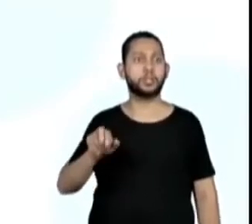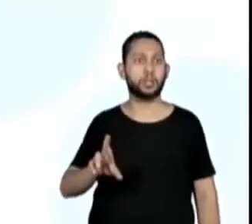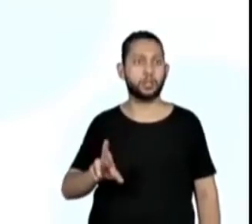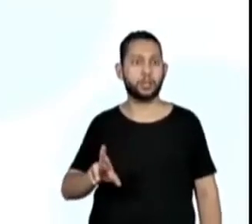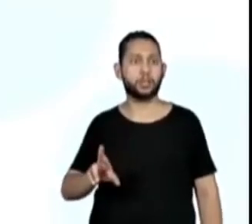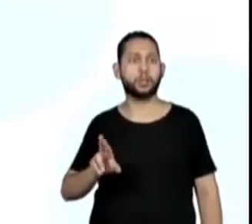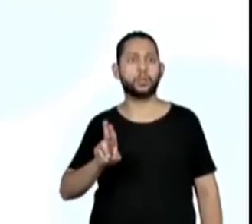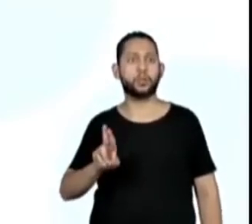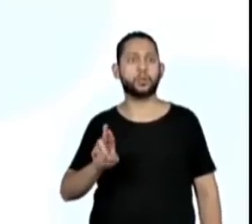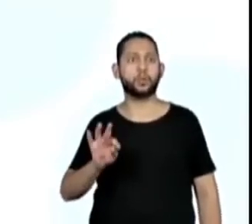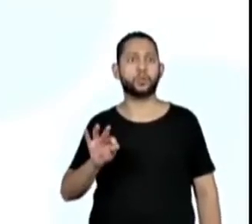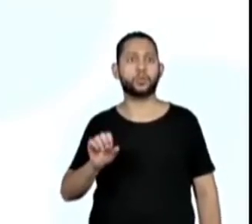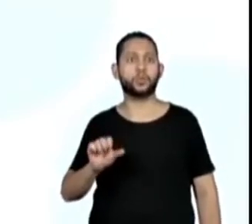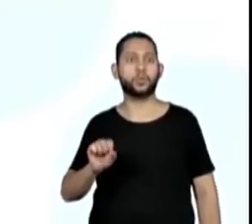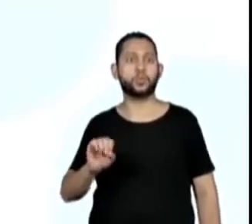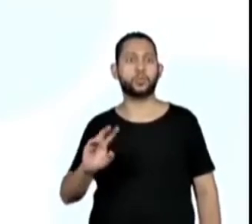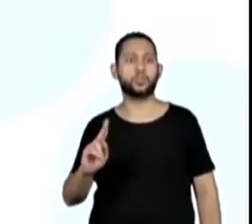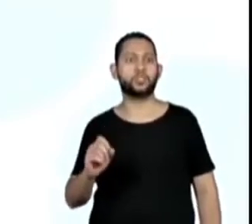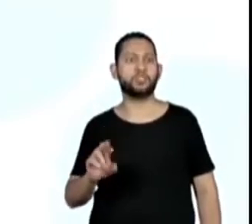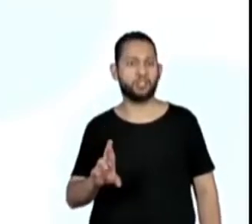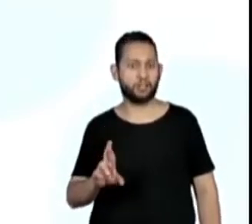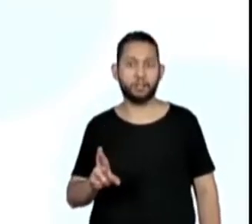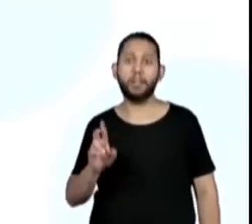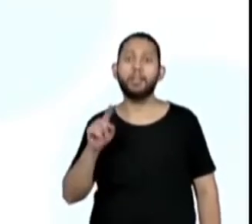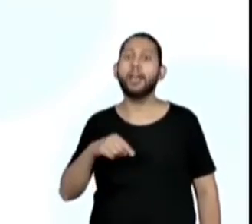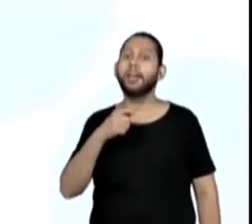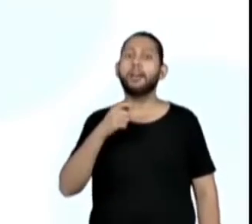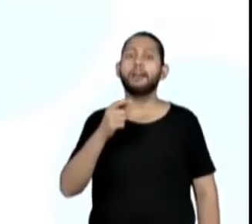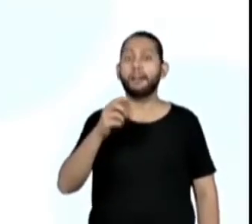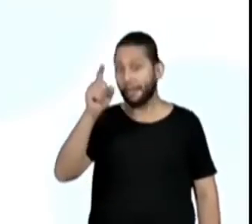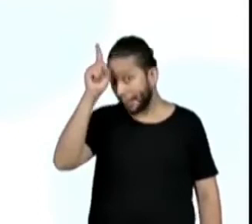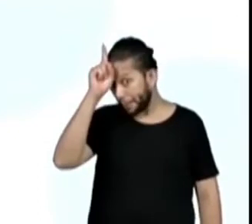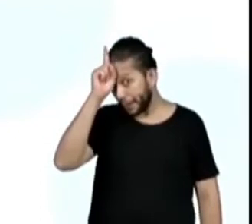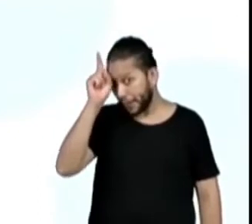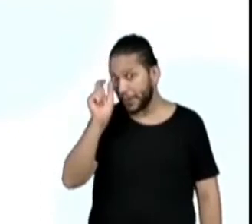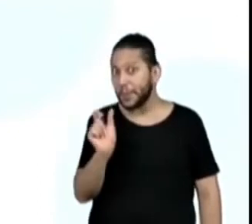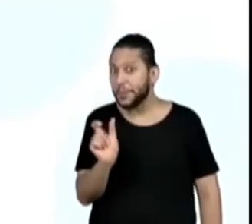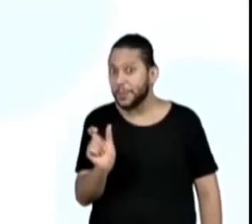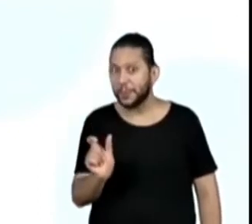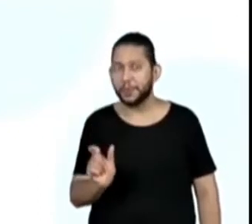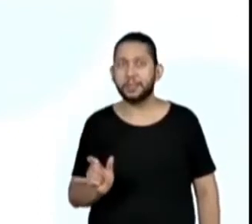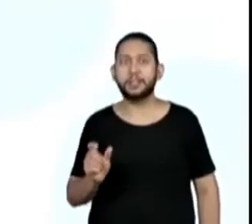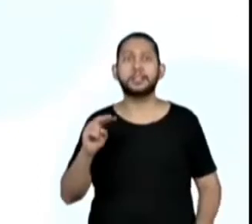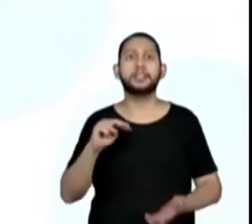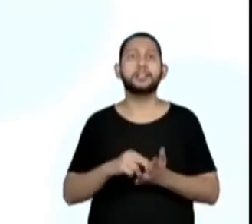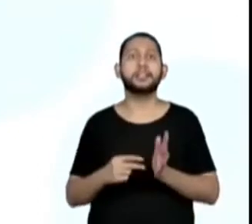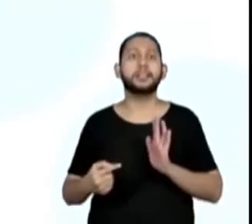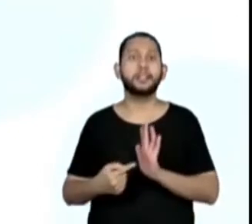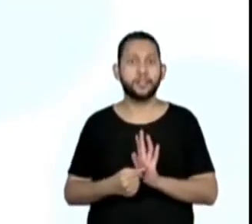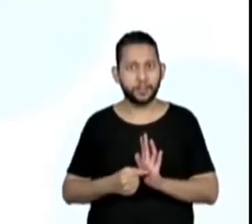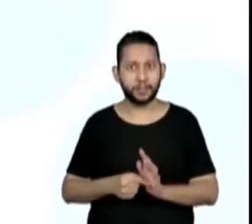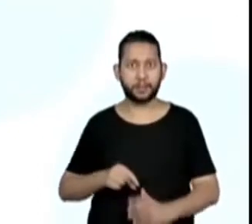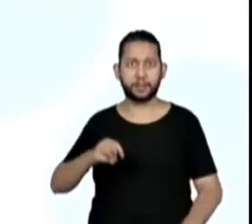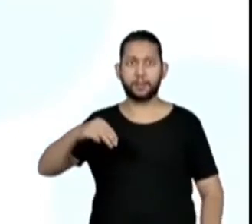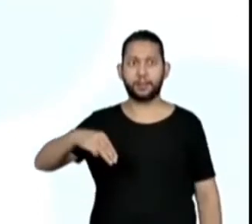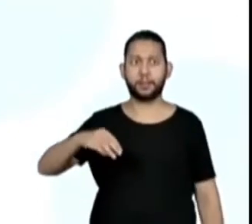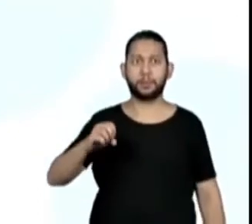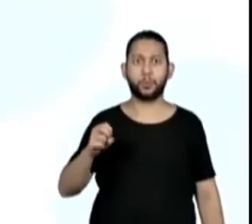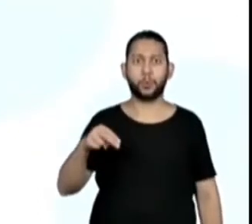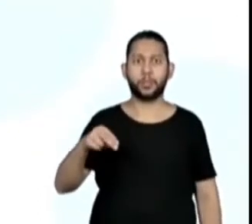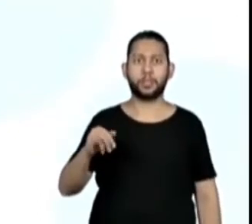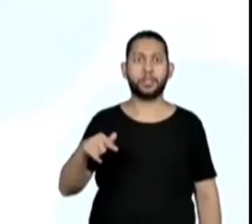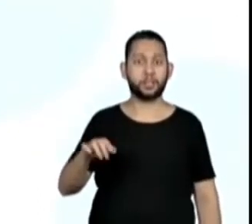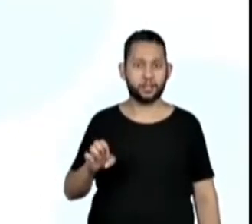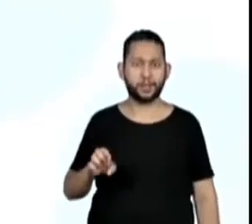de Münchner Rutschen, acho que é isso. Meu alemão é péssimo, turma, não sei falar alemão. Mas a tradução é Slide de Munique. É uma atração